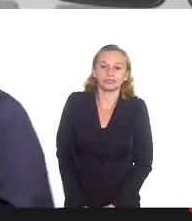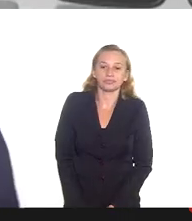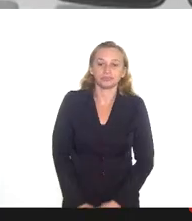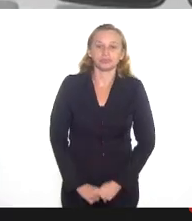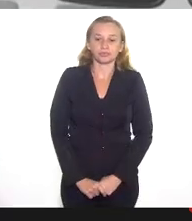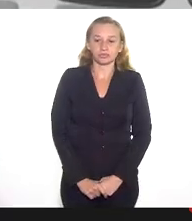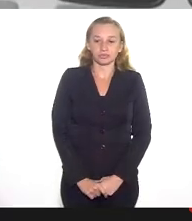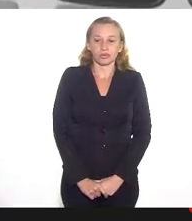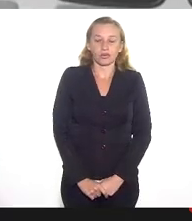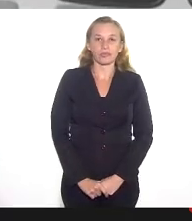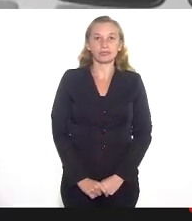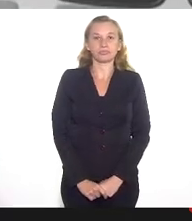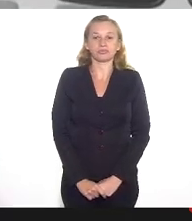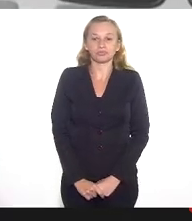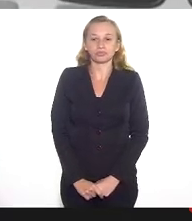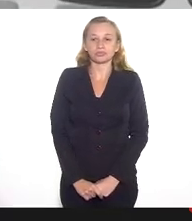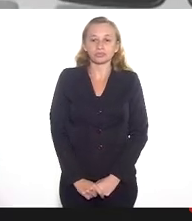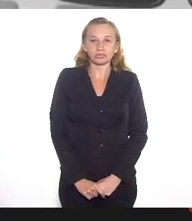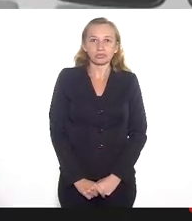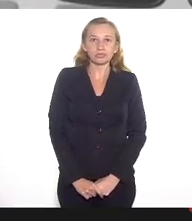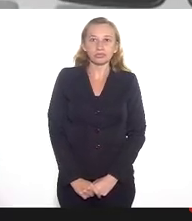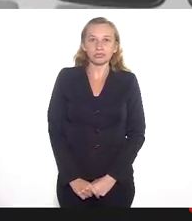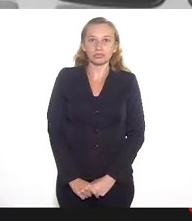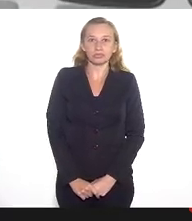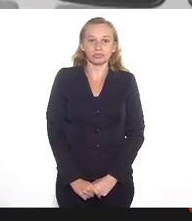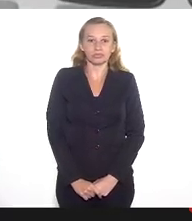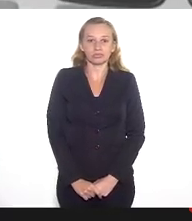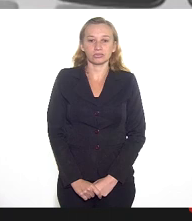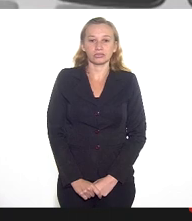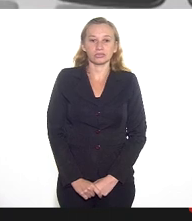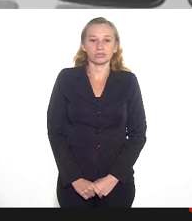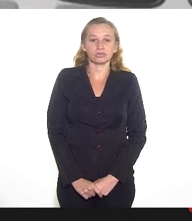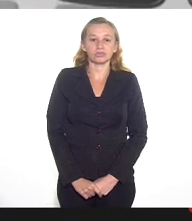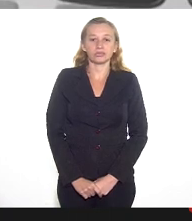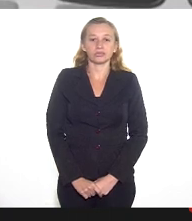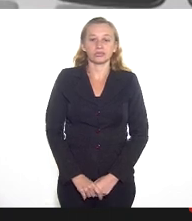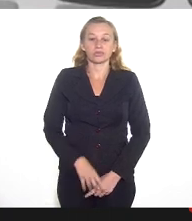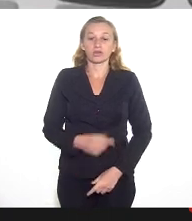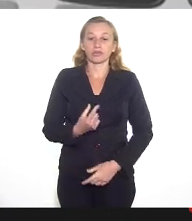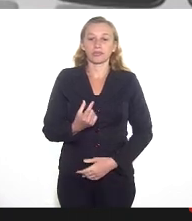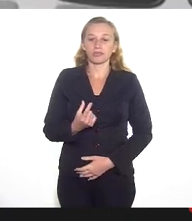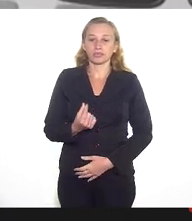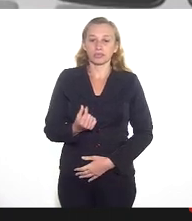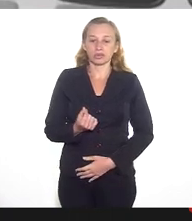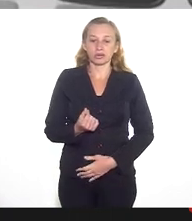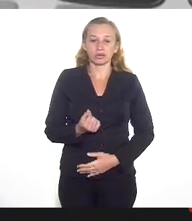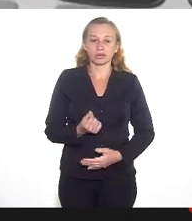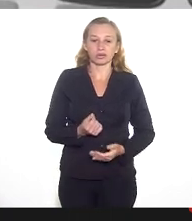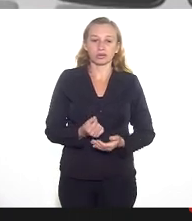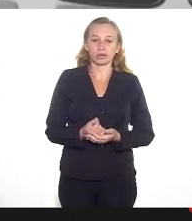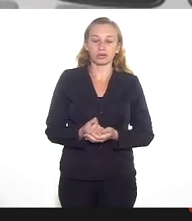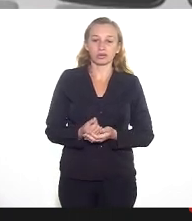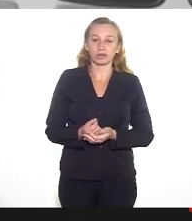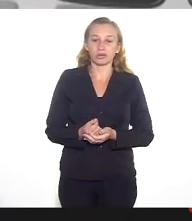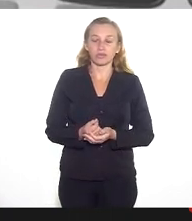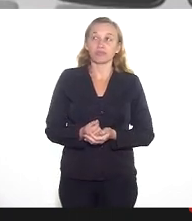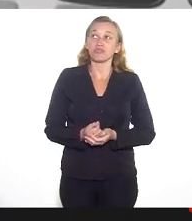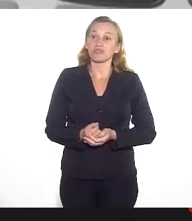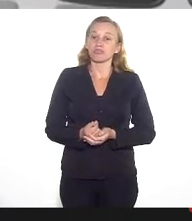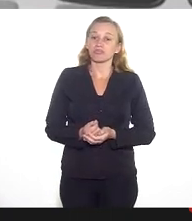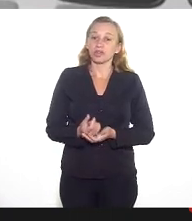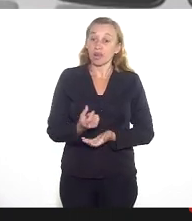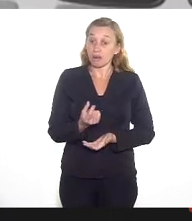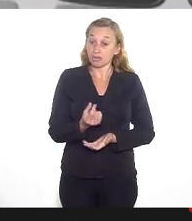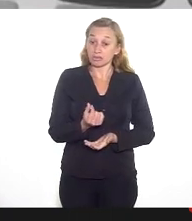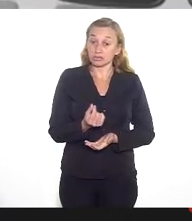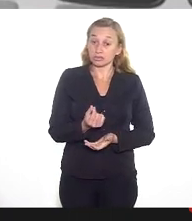concessão, será por meio da taxa de afretamento remetida ao exterior, né? E essa